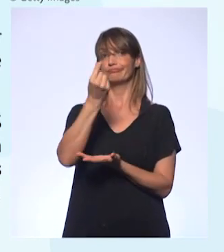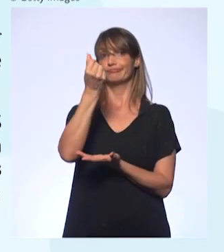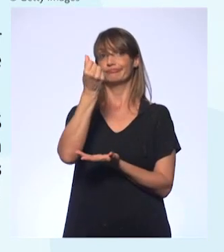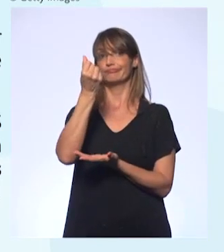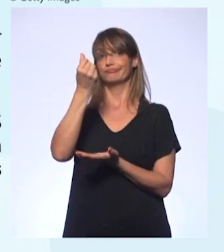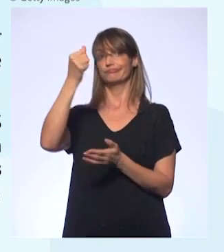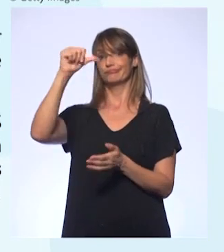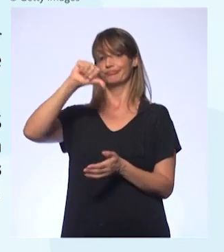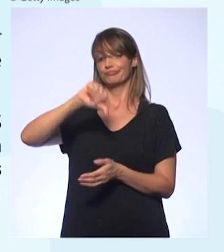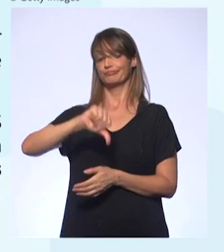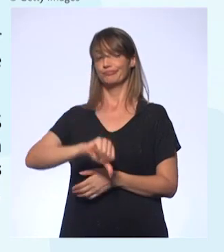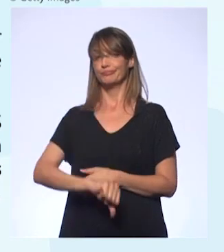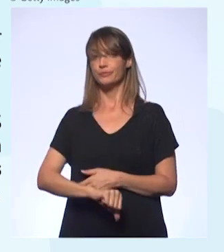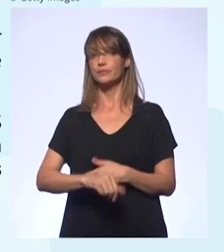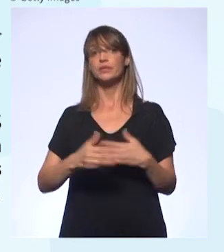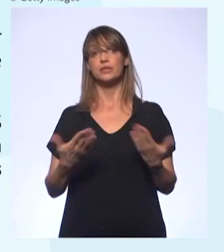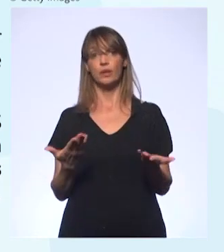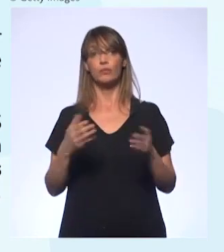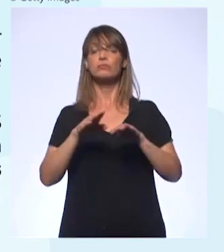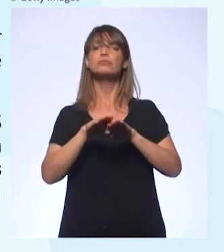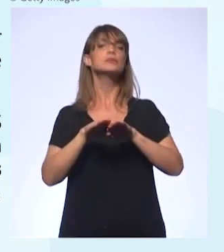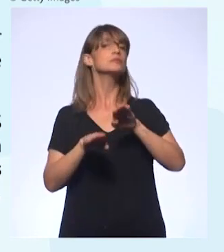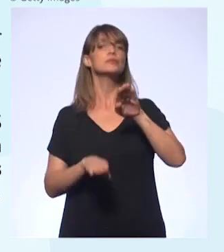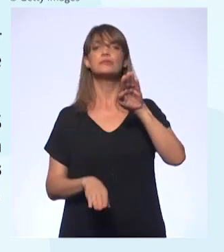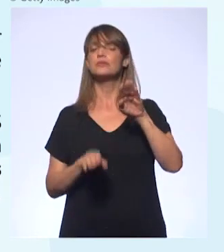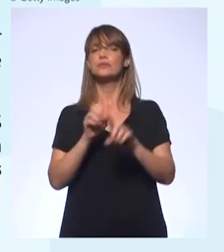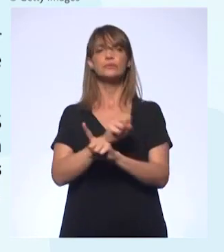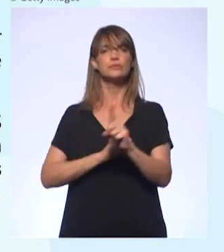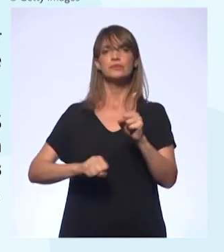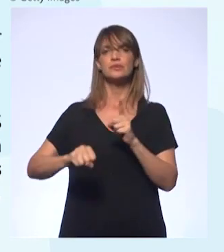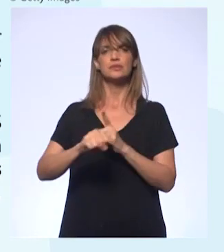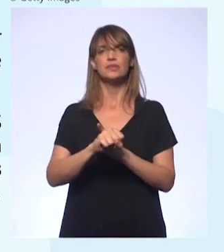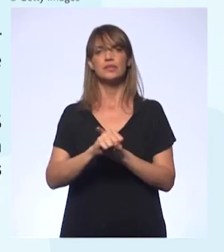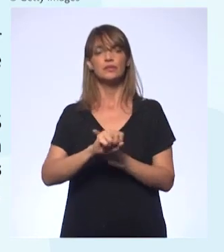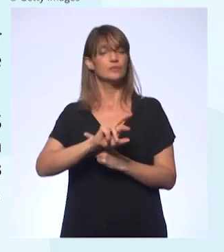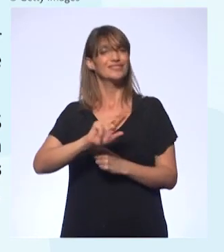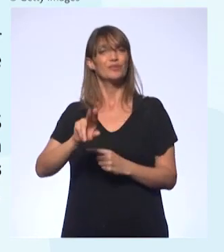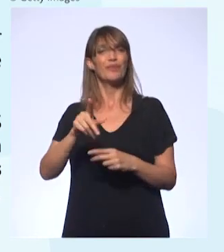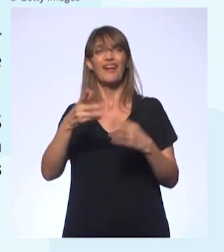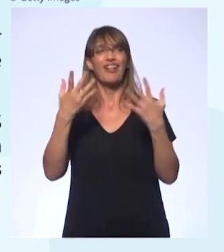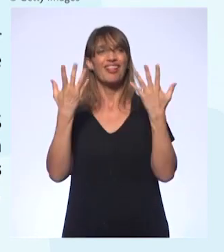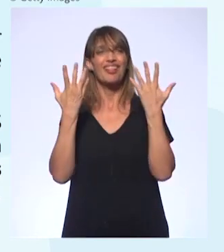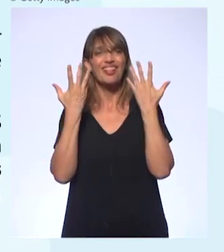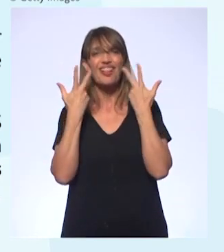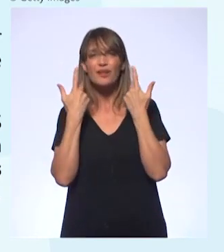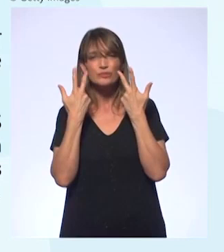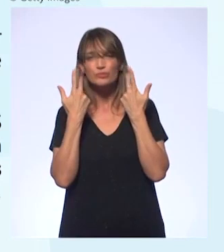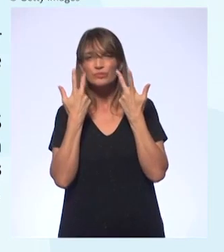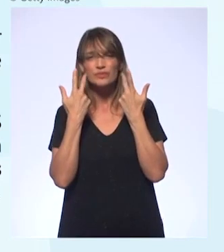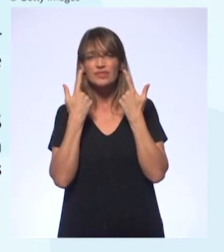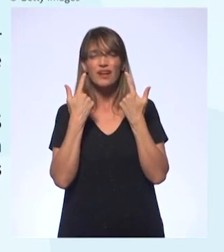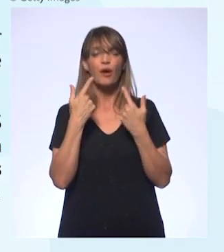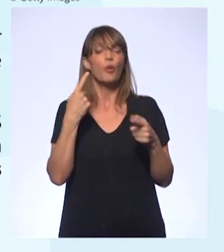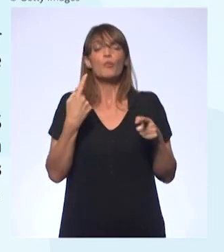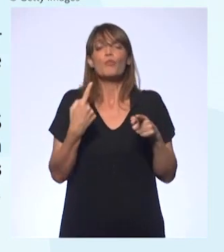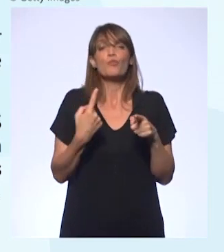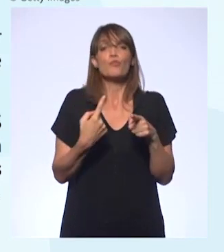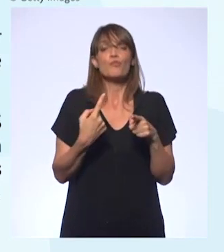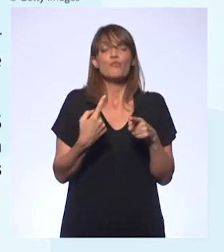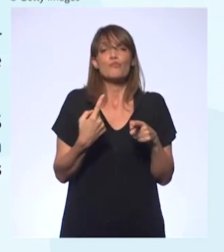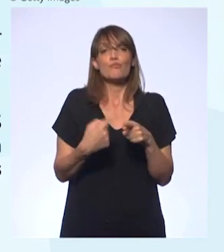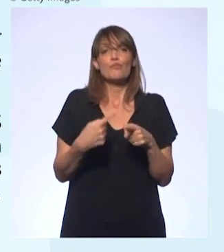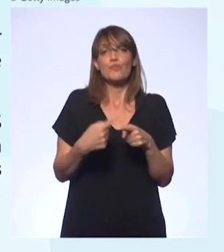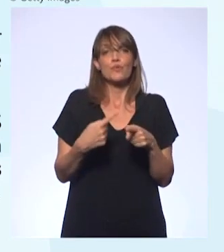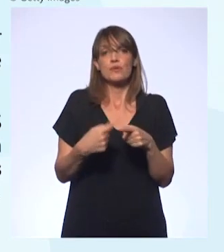discutindo aqui é que essas desigualdades sociais, elas não são naturais, porque tudo dentro da sociedade é